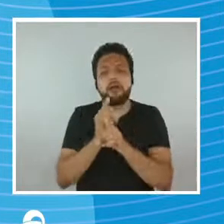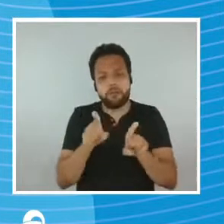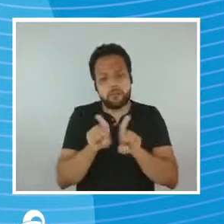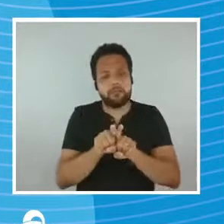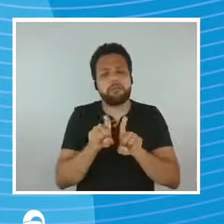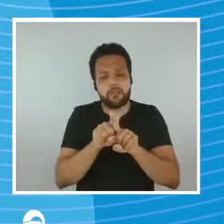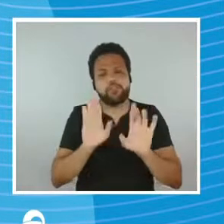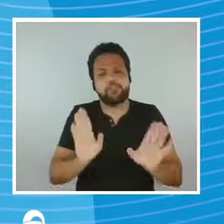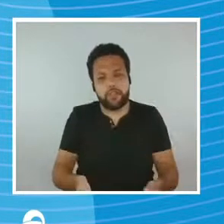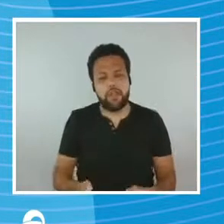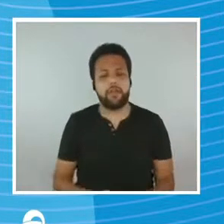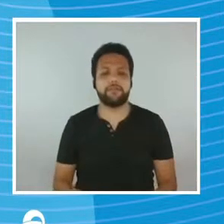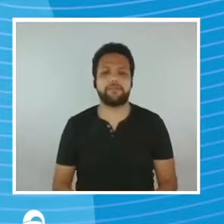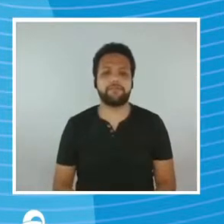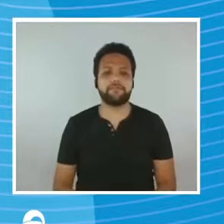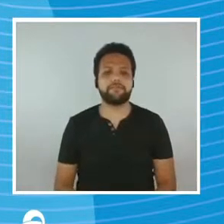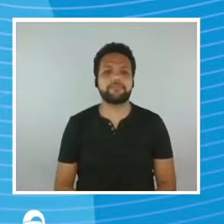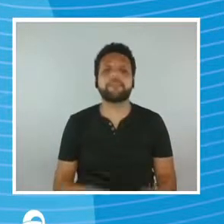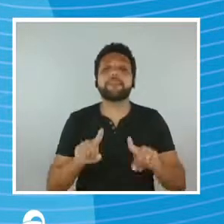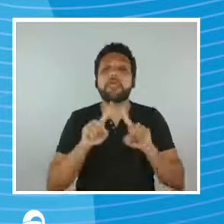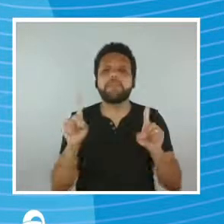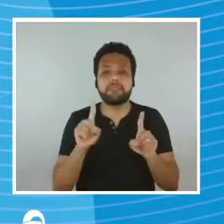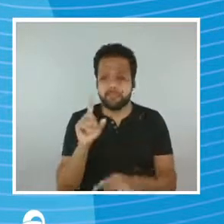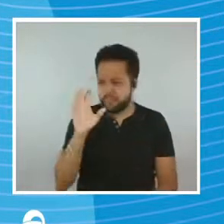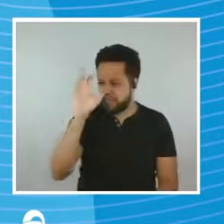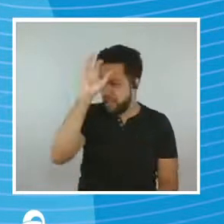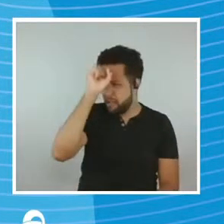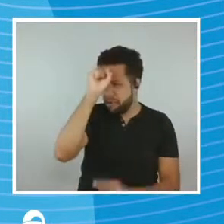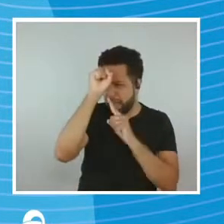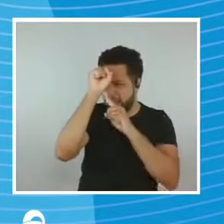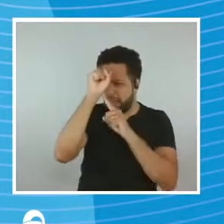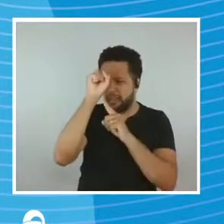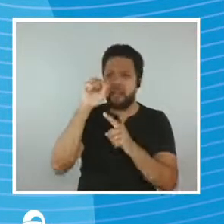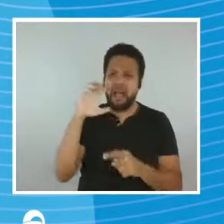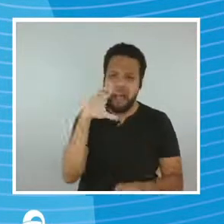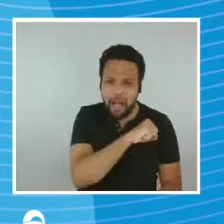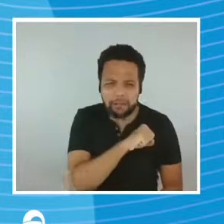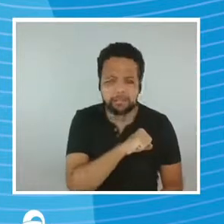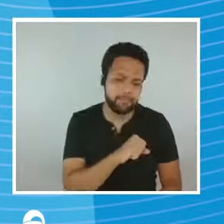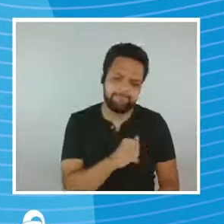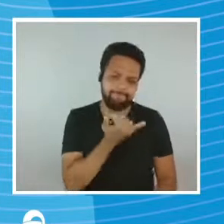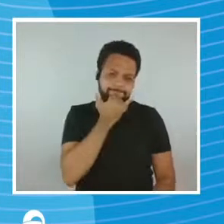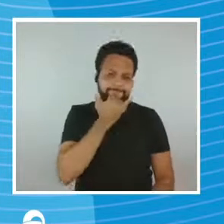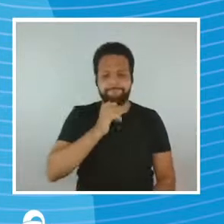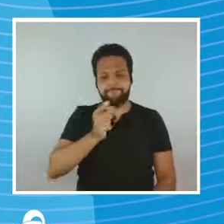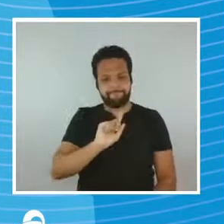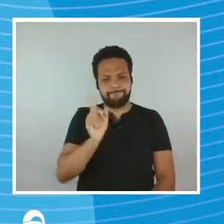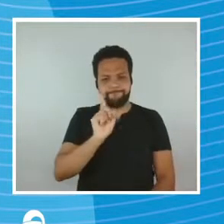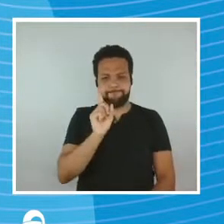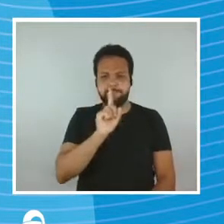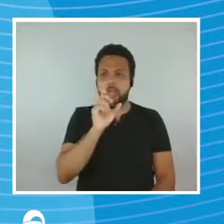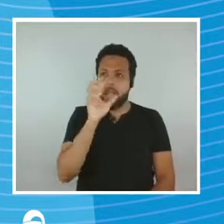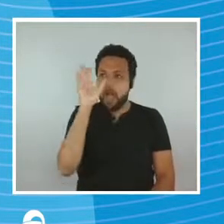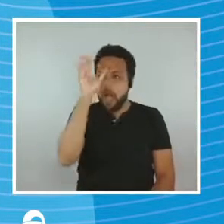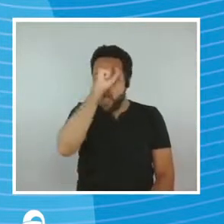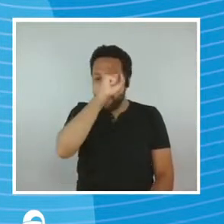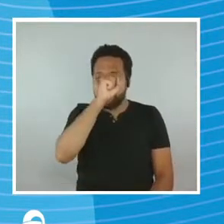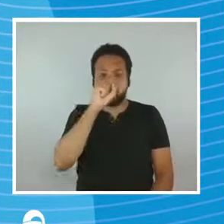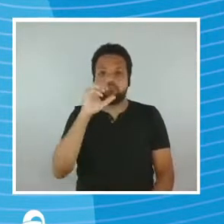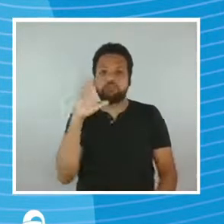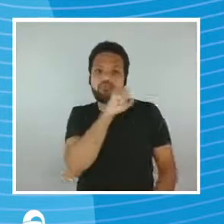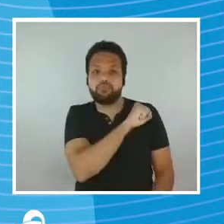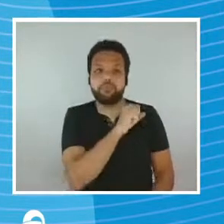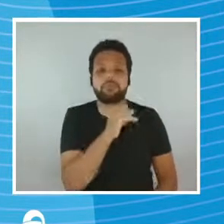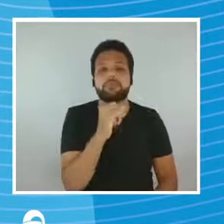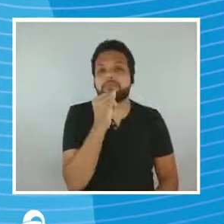neurocientistas. Só que a aprendizagem não é assim tão rápida. Ela não desaparece assim. Da outra vez que eu entrar na sala, eu